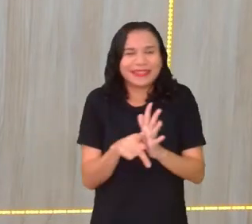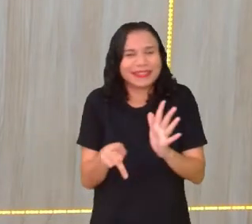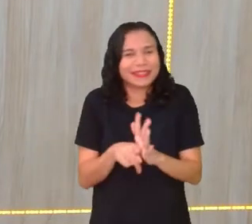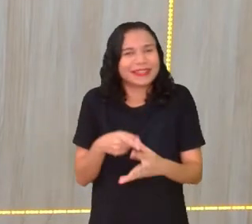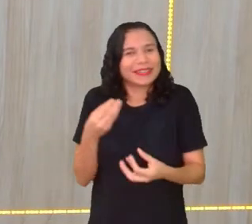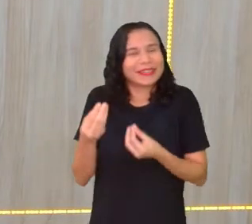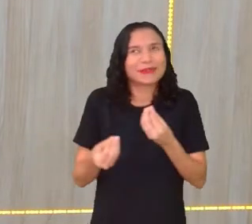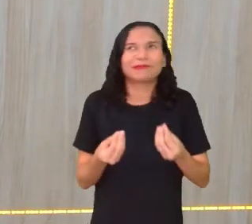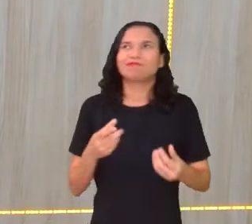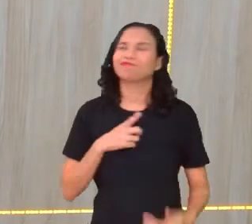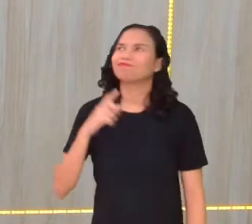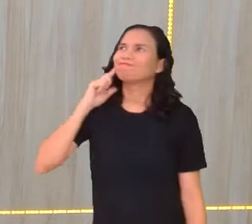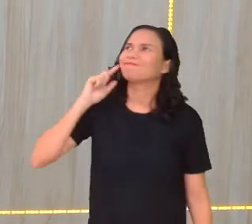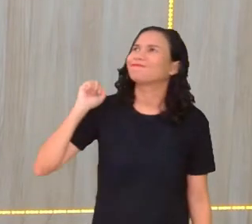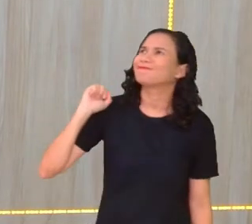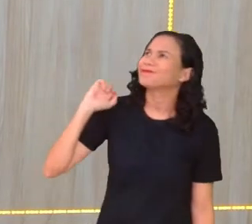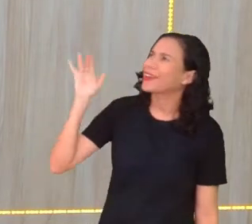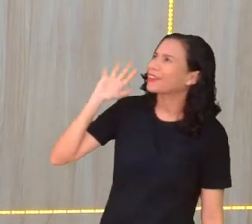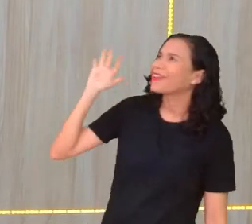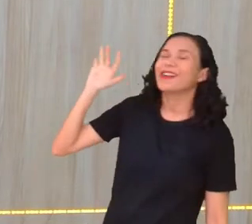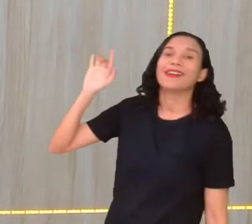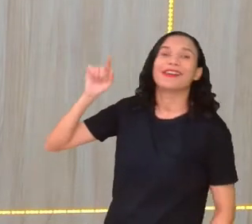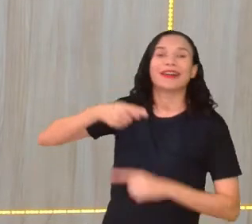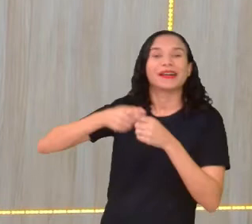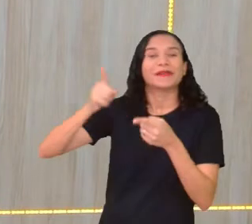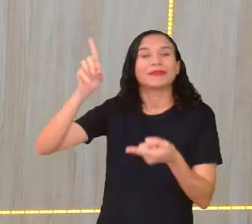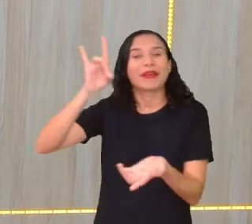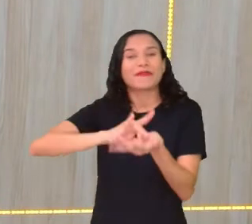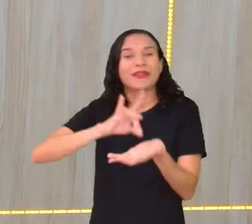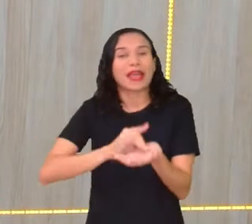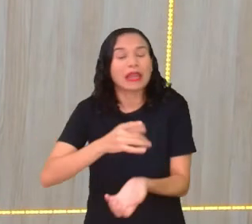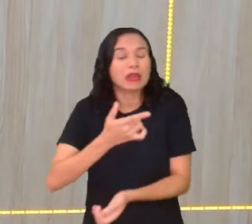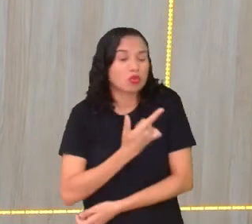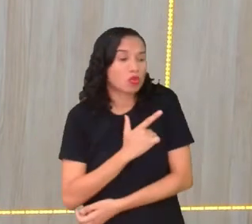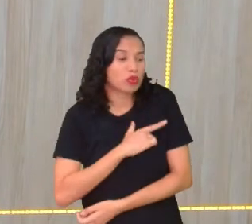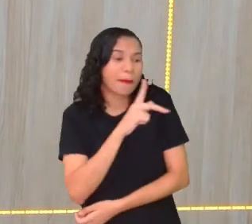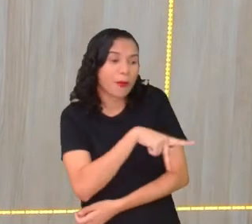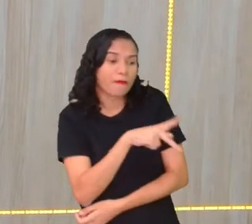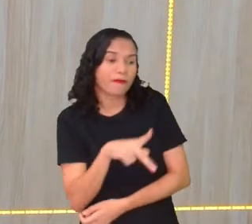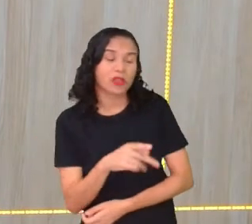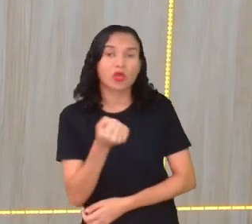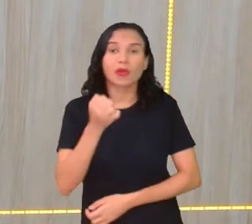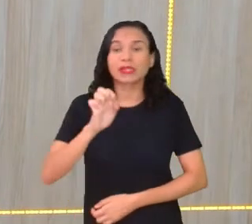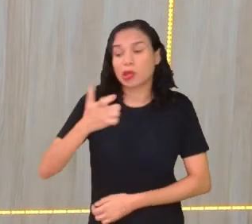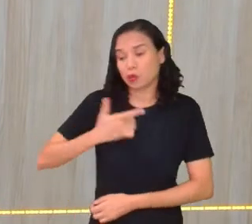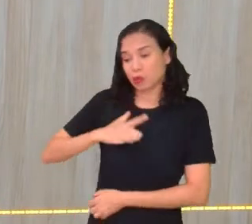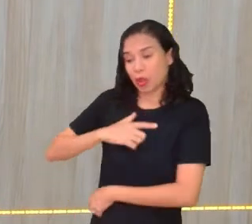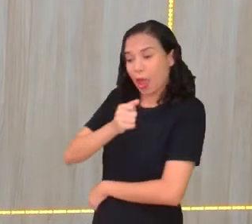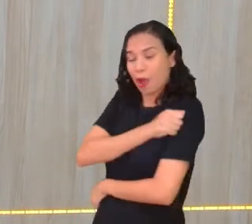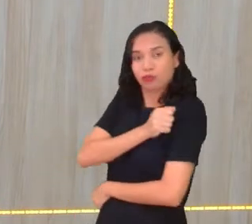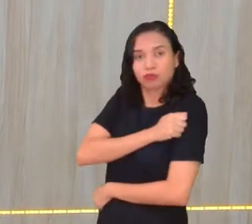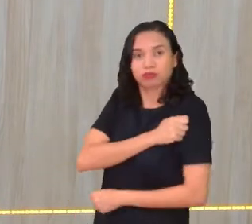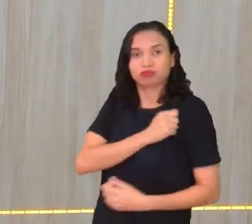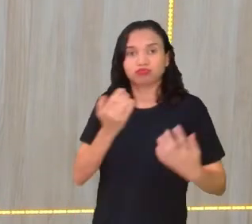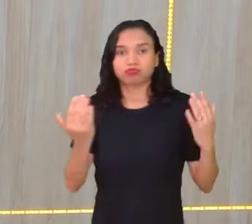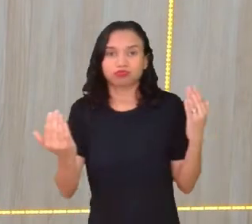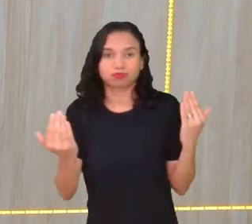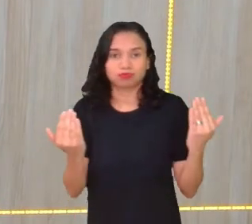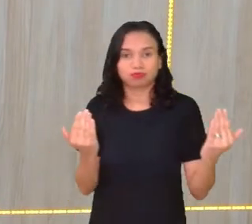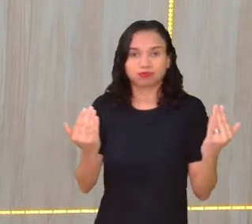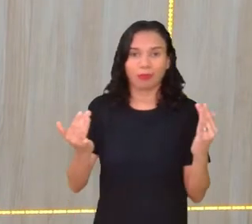meio existencialista, mas é verdade, não existiria professor sem aluno e não existe aluno sem professor.